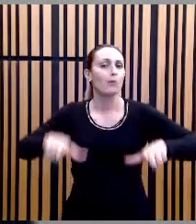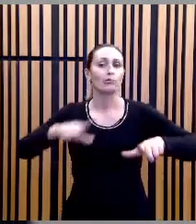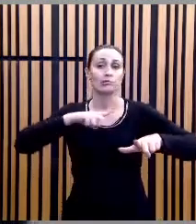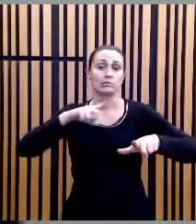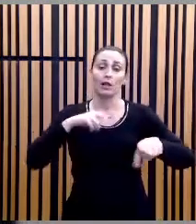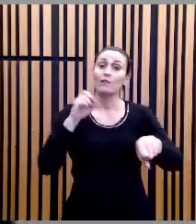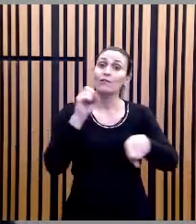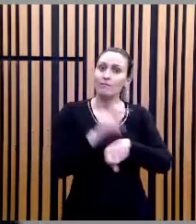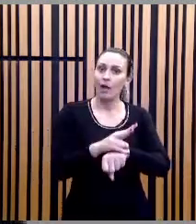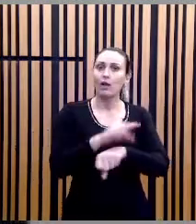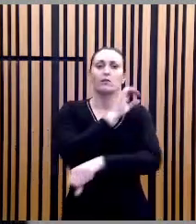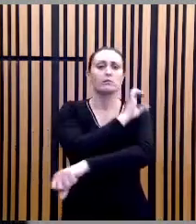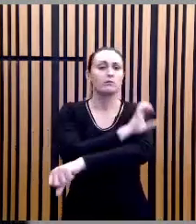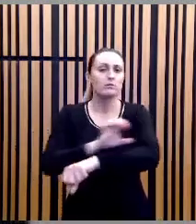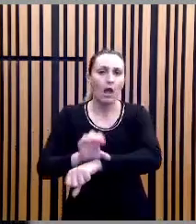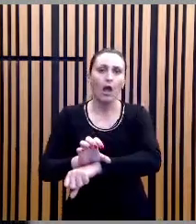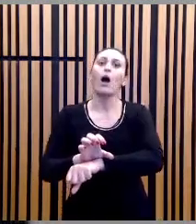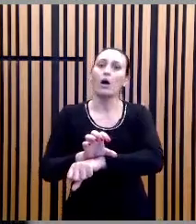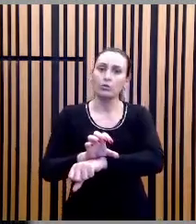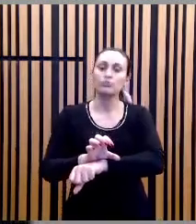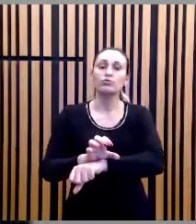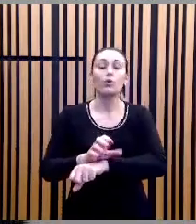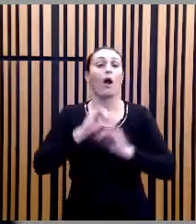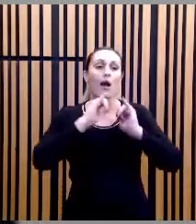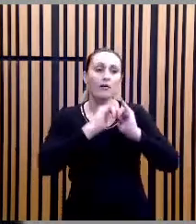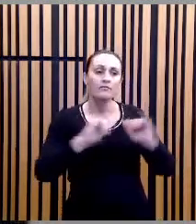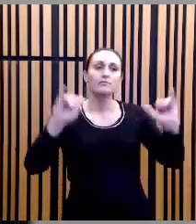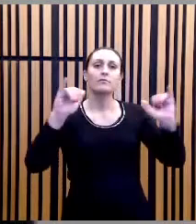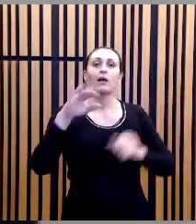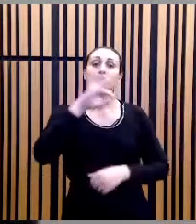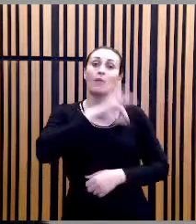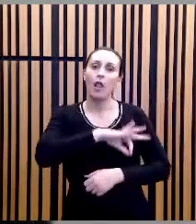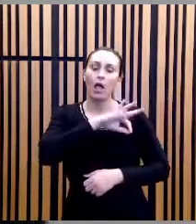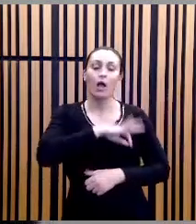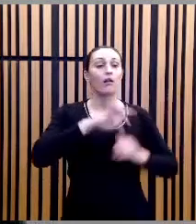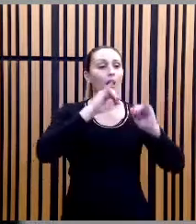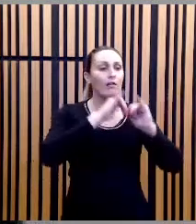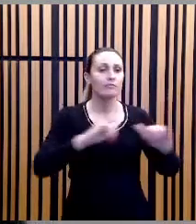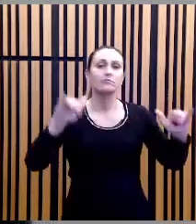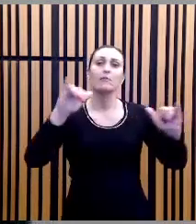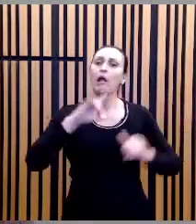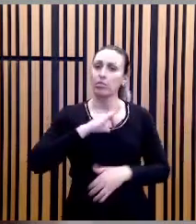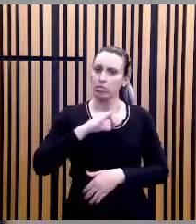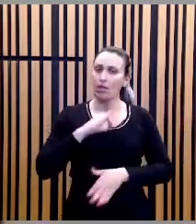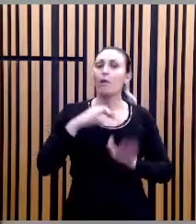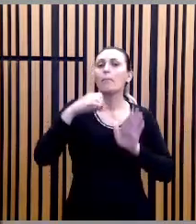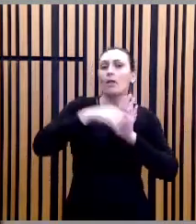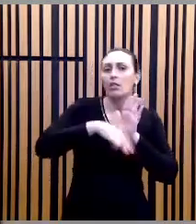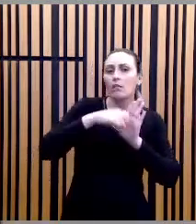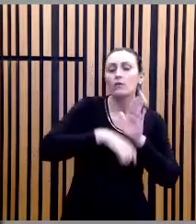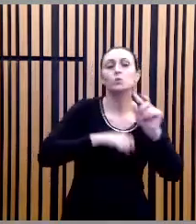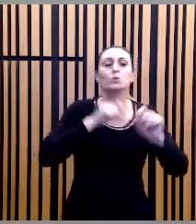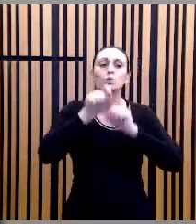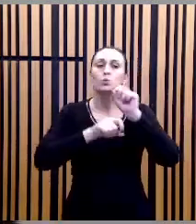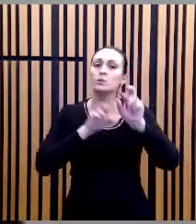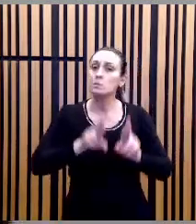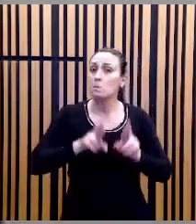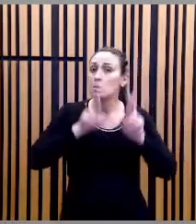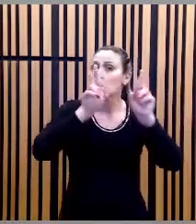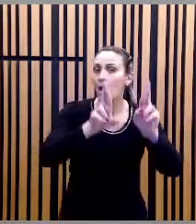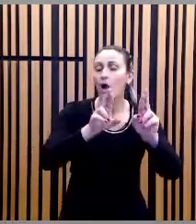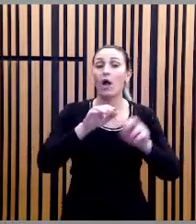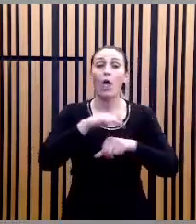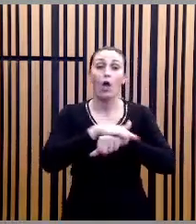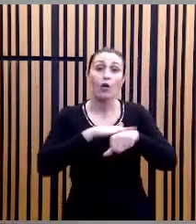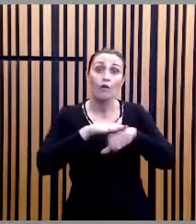vagas de estágio, para divulgar o salário, divulgar os benefícios, divulgar o que que eles esperavam, conversar